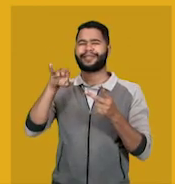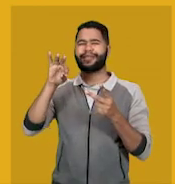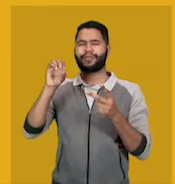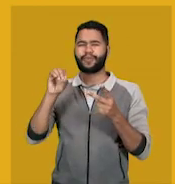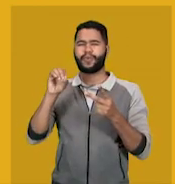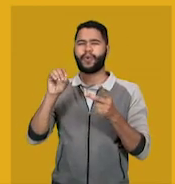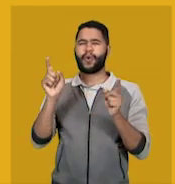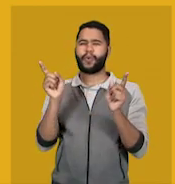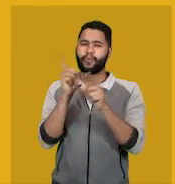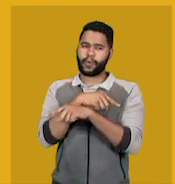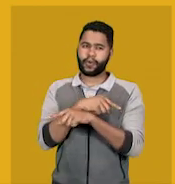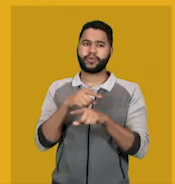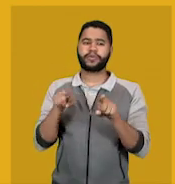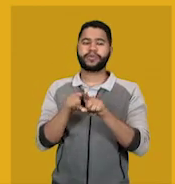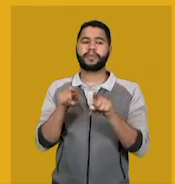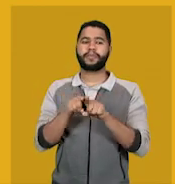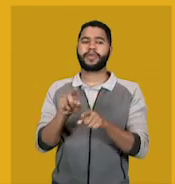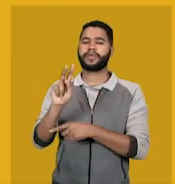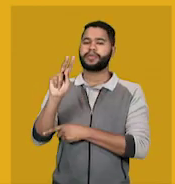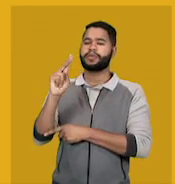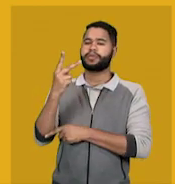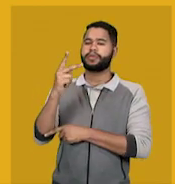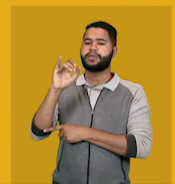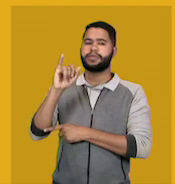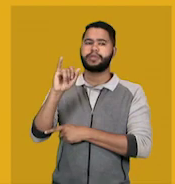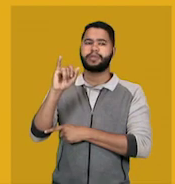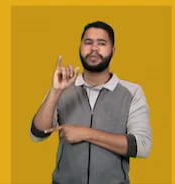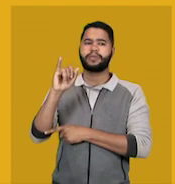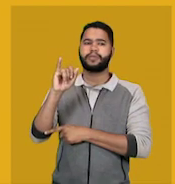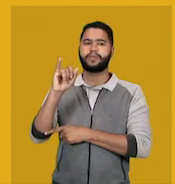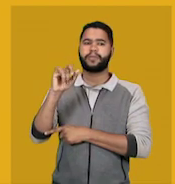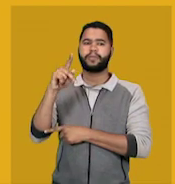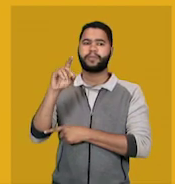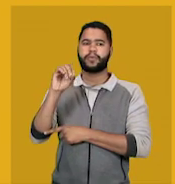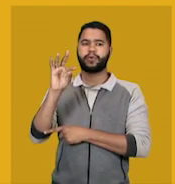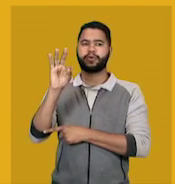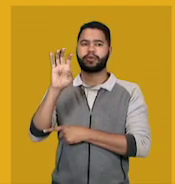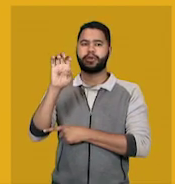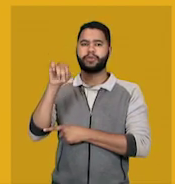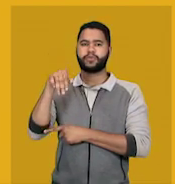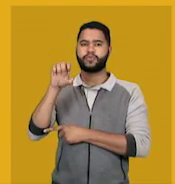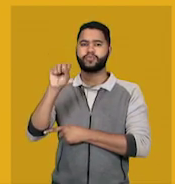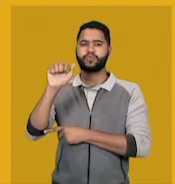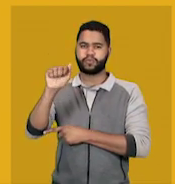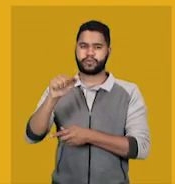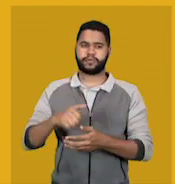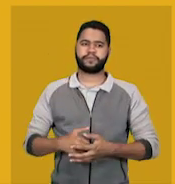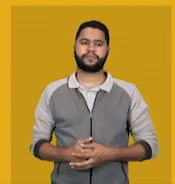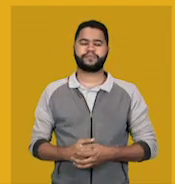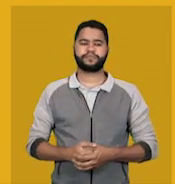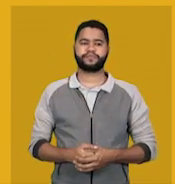ângulo. Então, só para a gente desenhar aquele triângulozinho, retângulo, né?